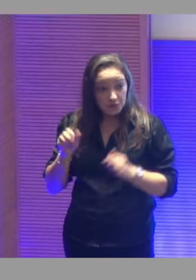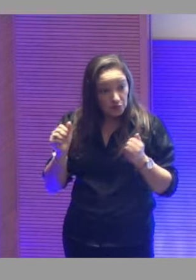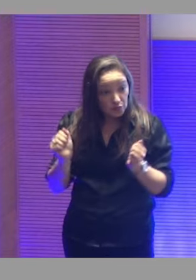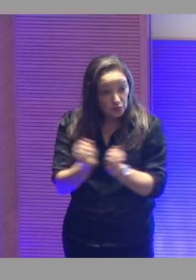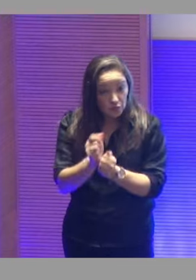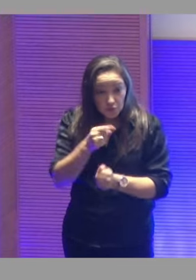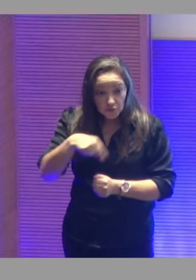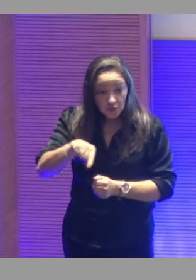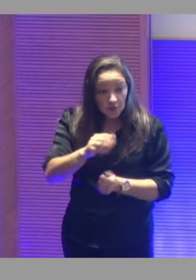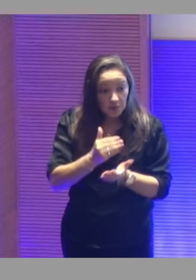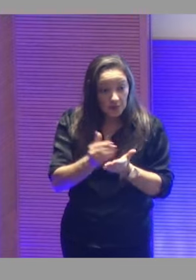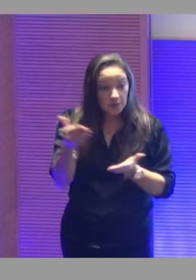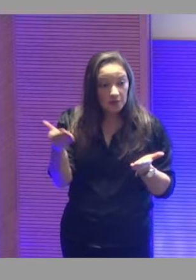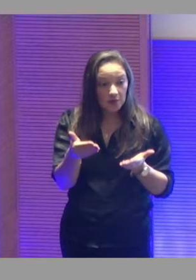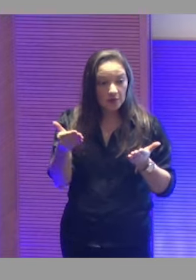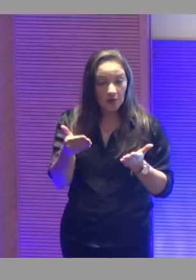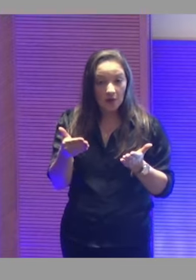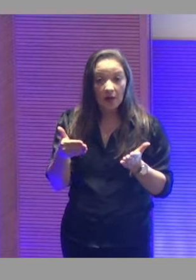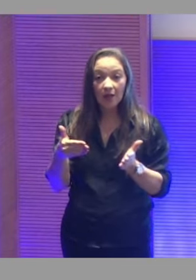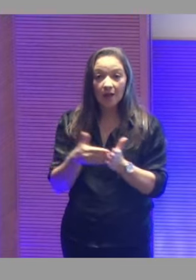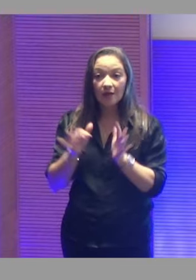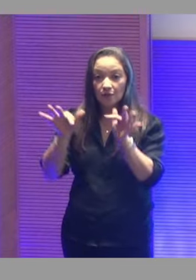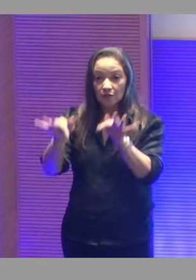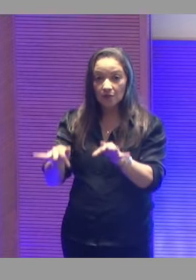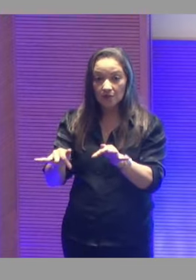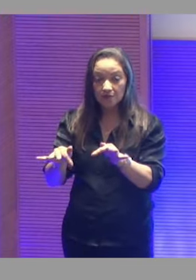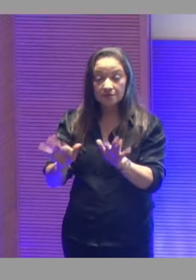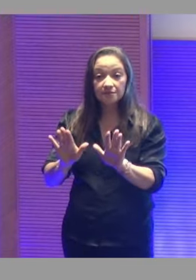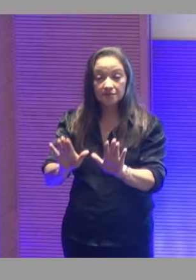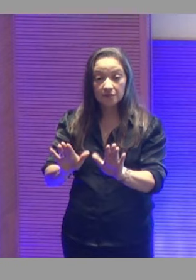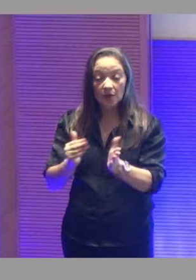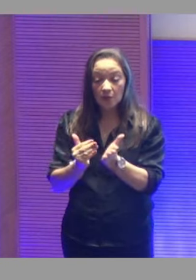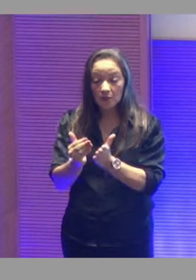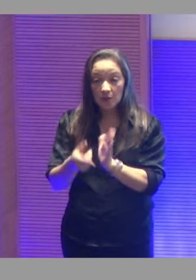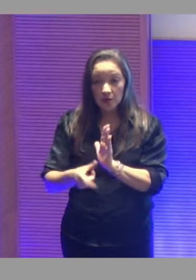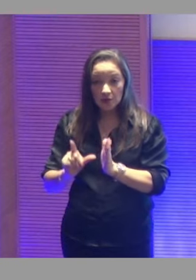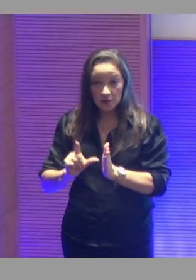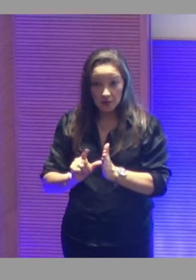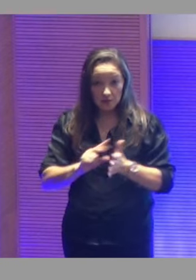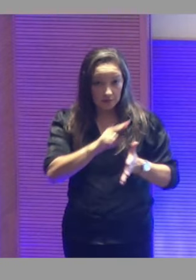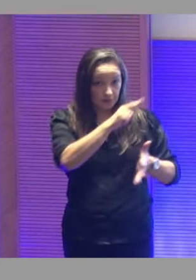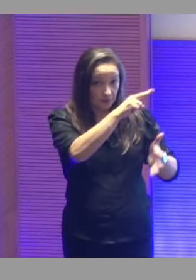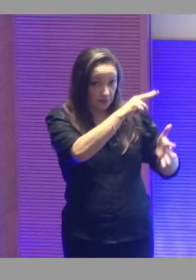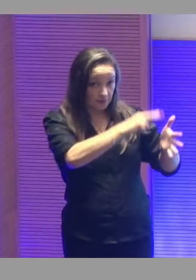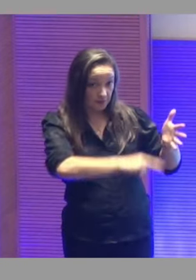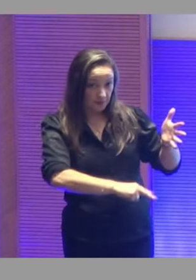de agora até o término do evento antes de começar eu tenho que ler um